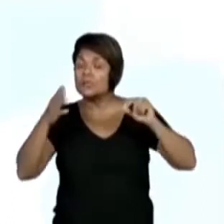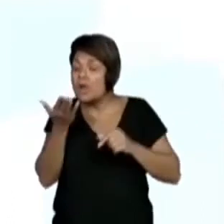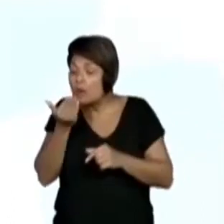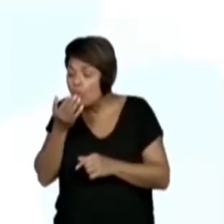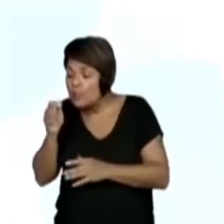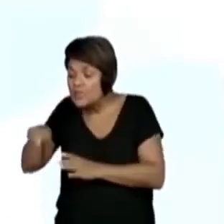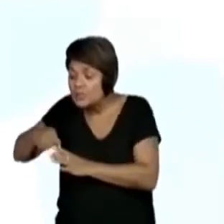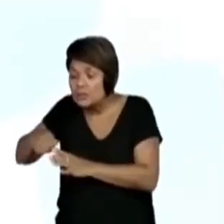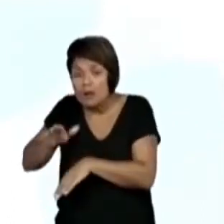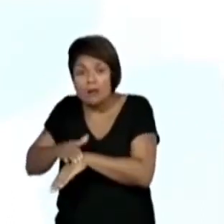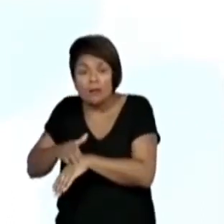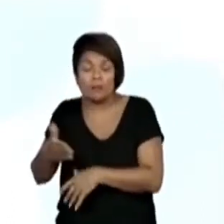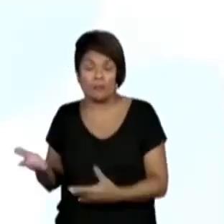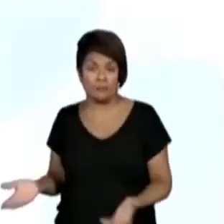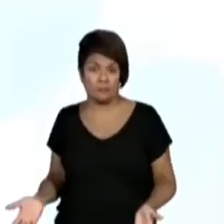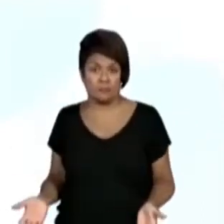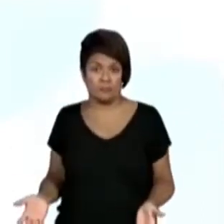prato